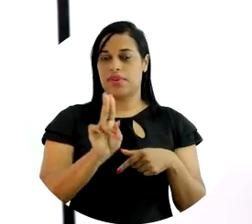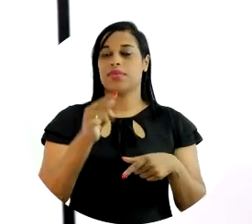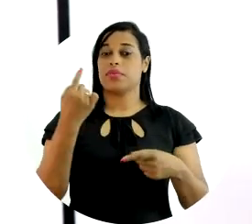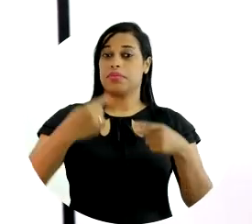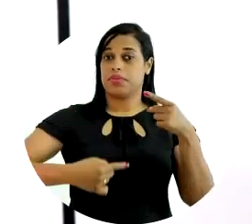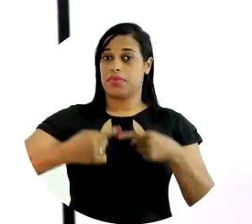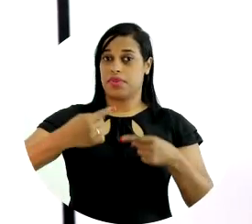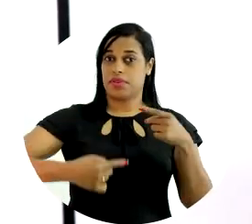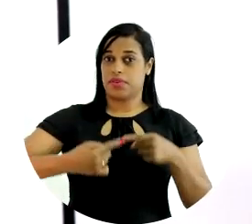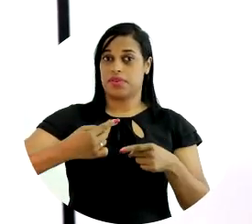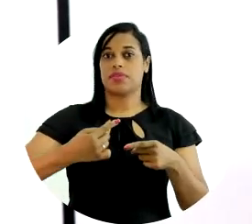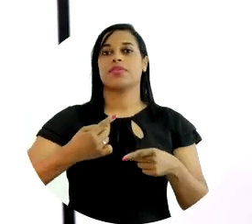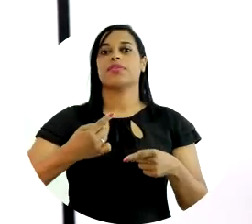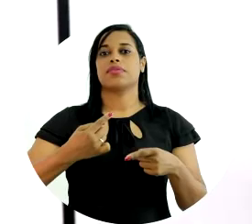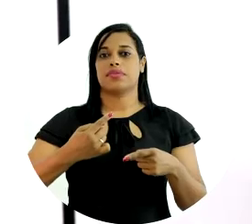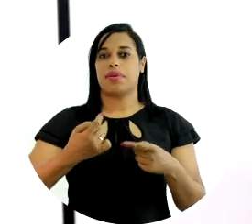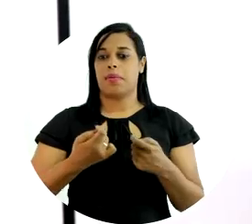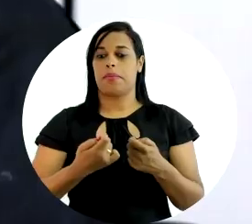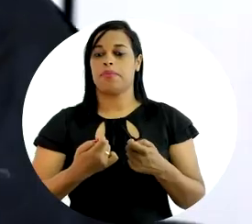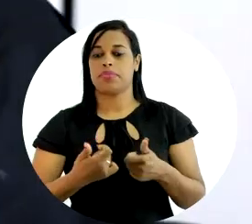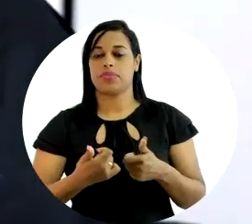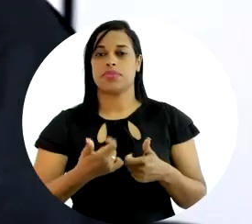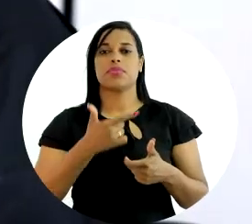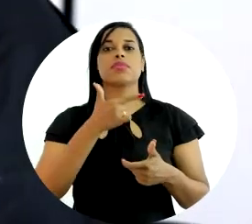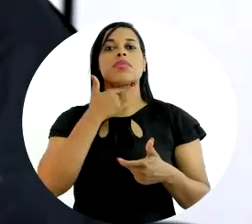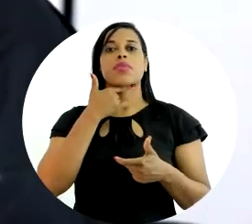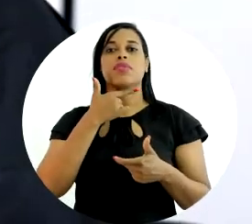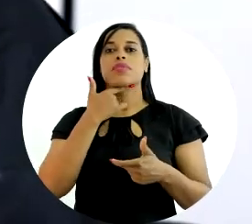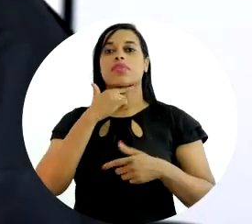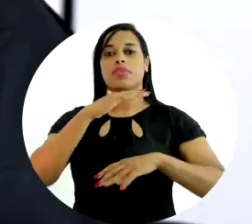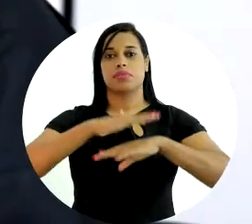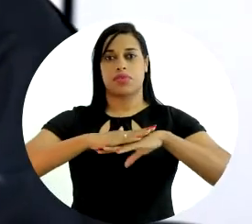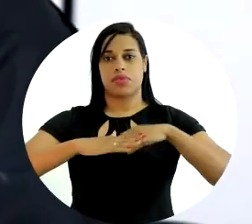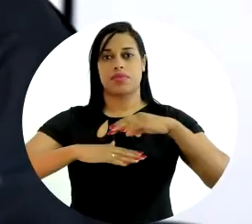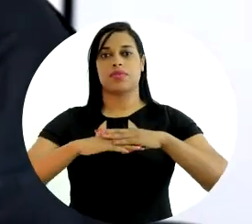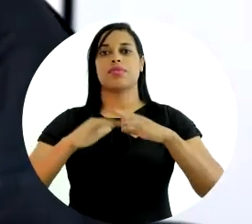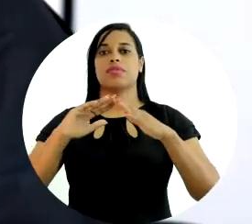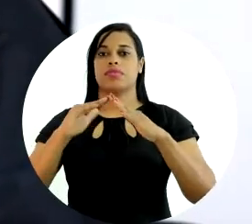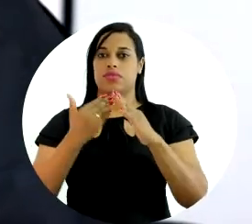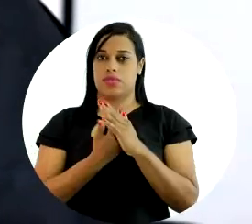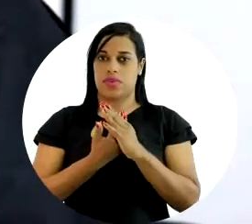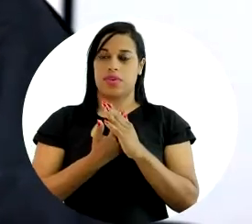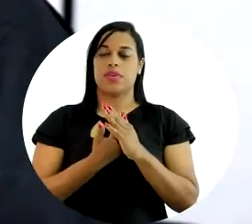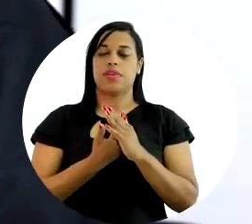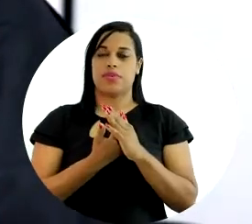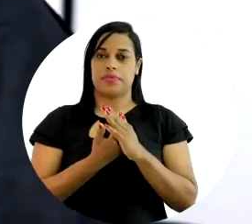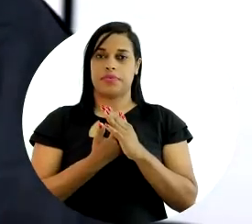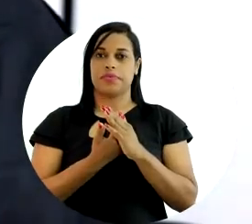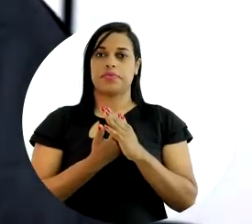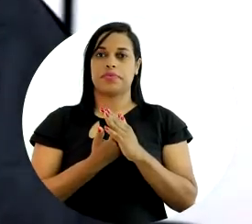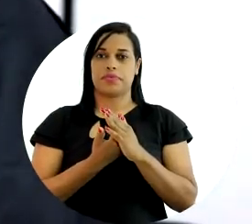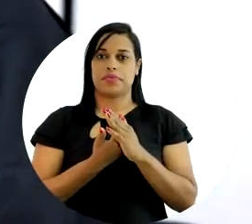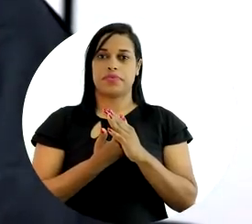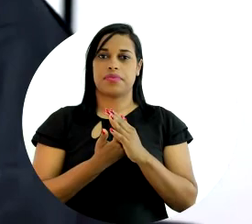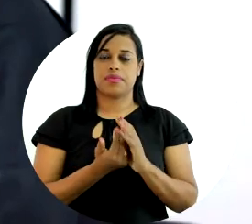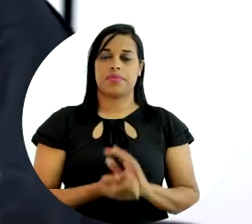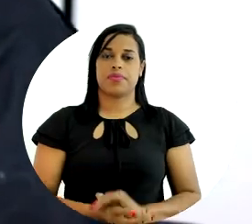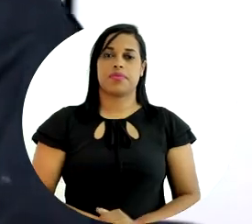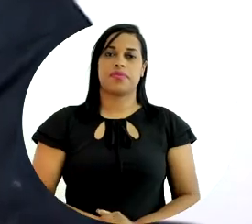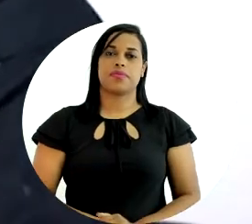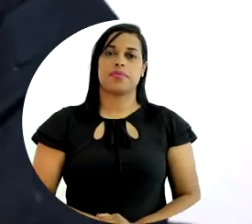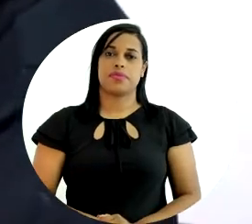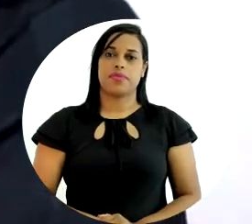anotado por um artífice político é tão bom o oferecimento de vagas para funcionários de escola no ambiente